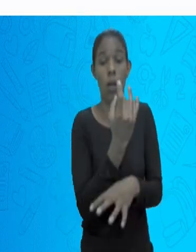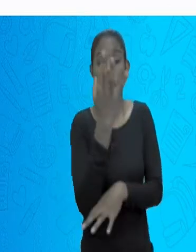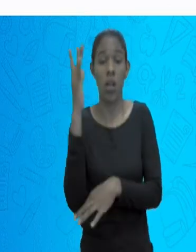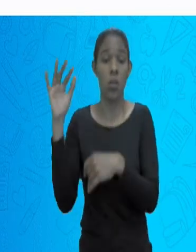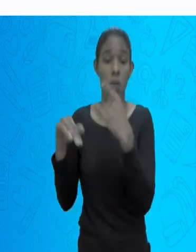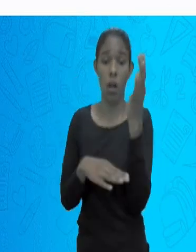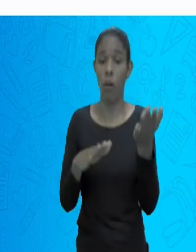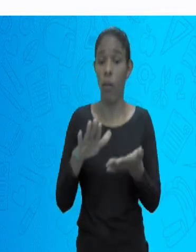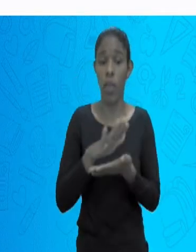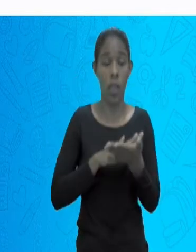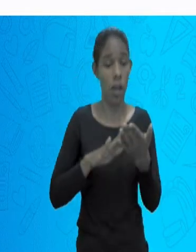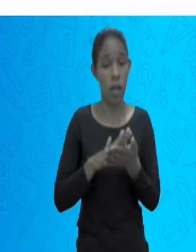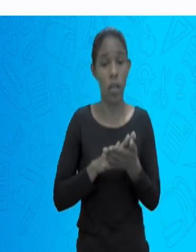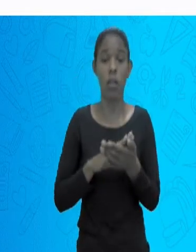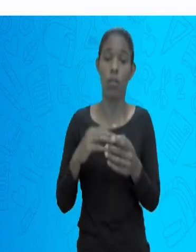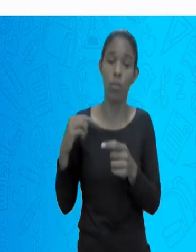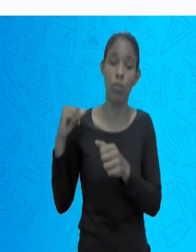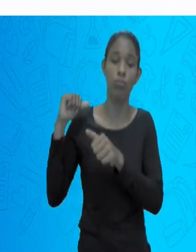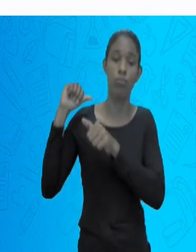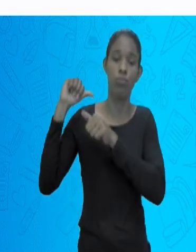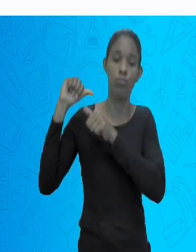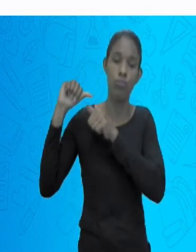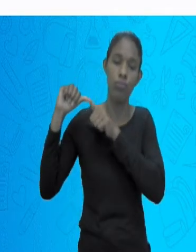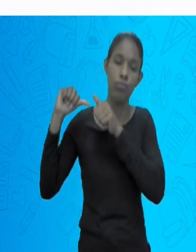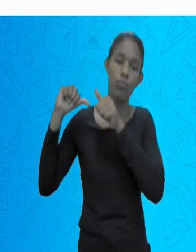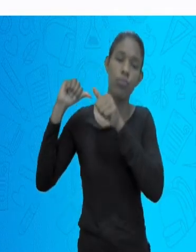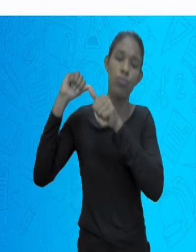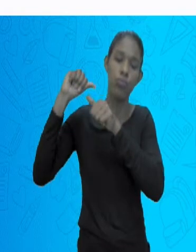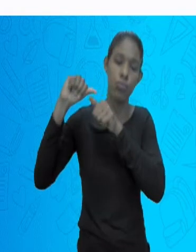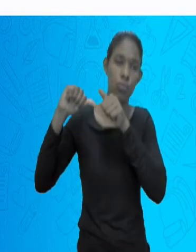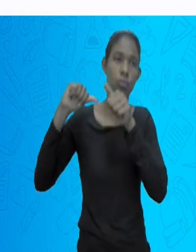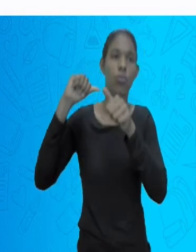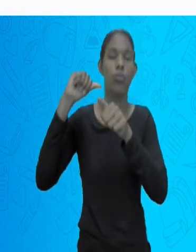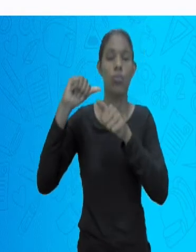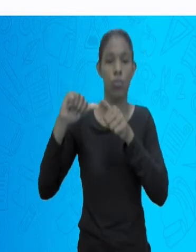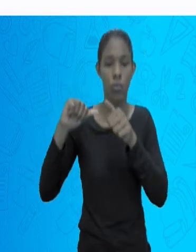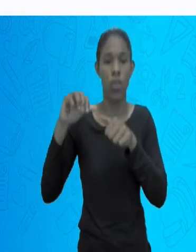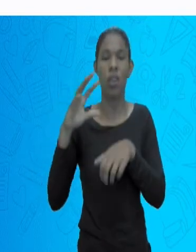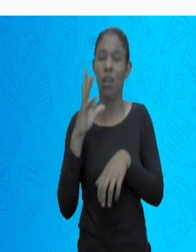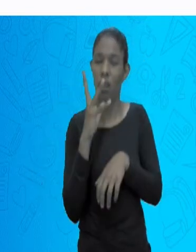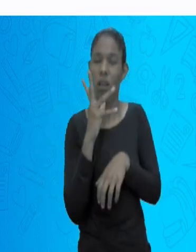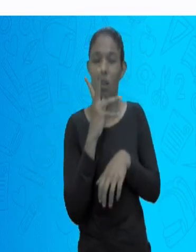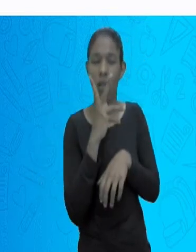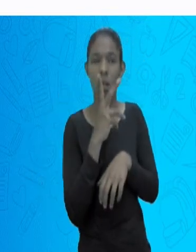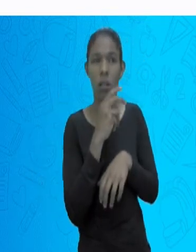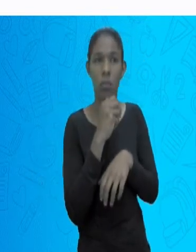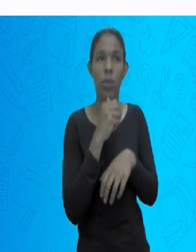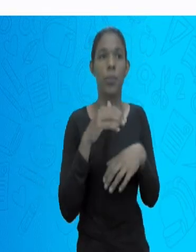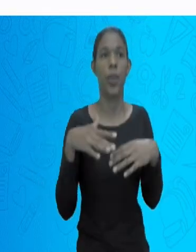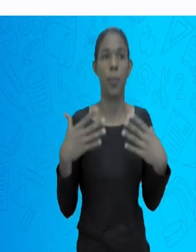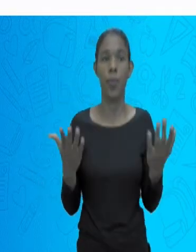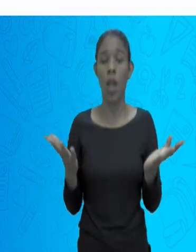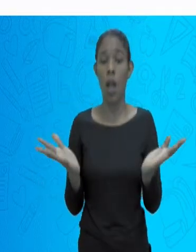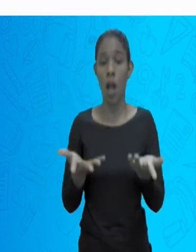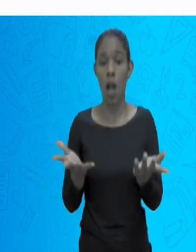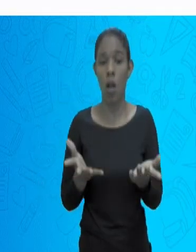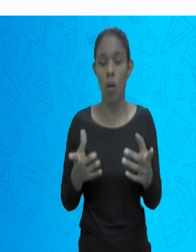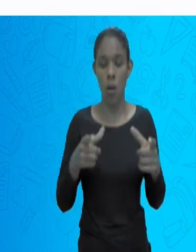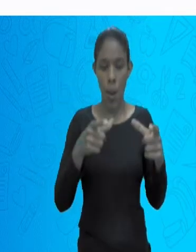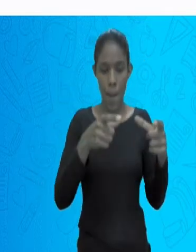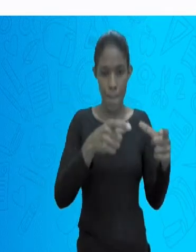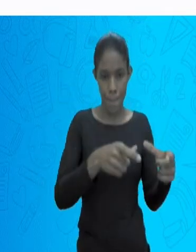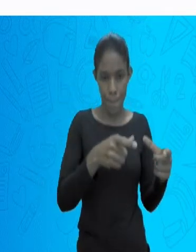alterações humanas. Nessa classificação, os espaços são transformados para dar lugar a